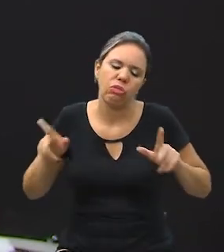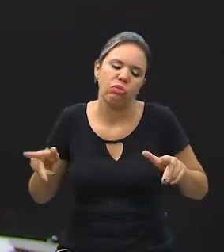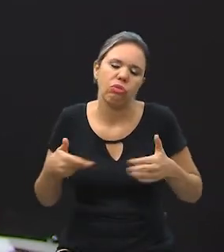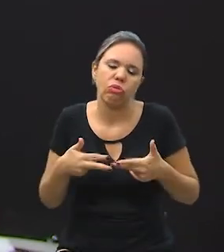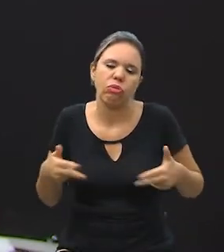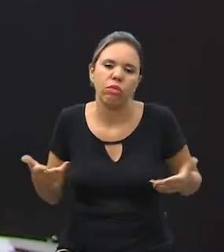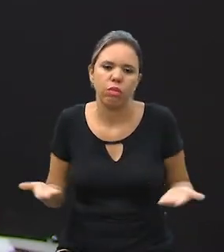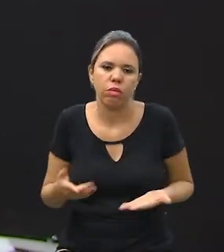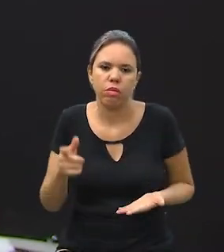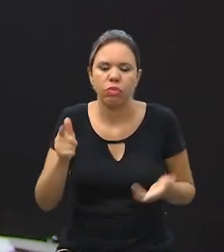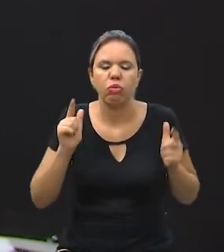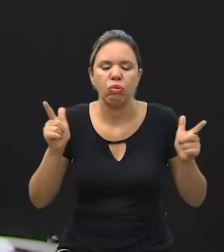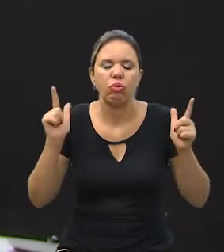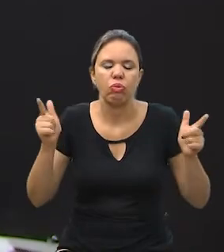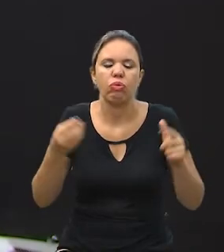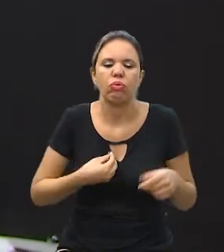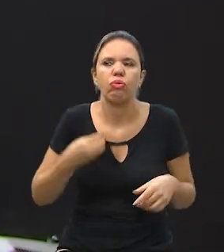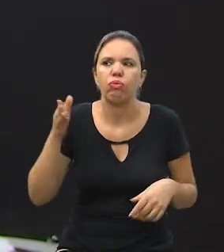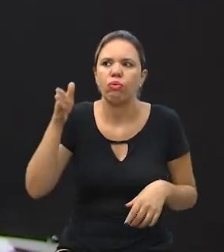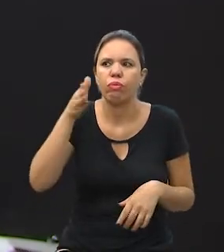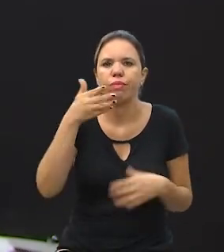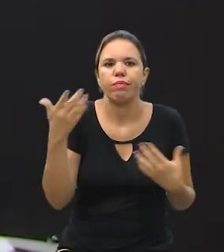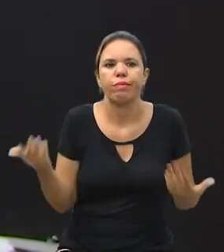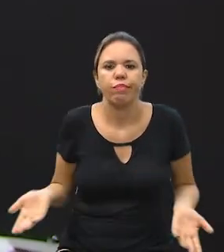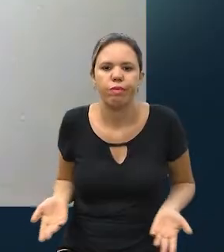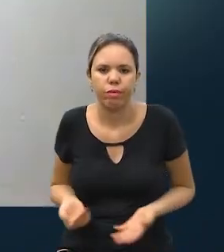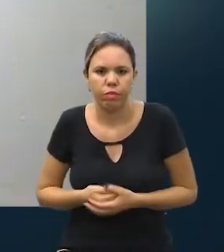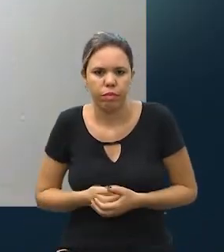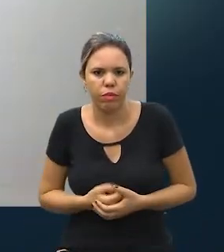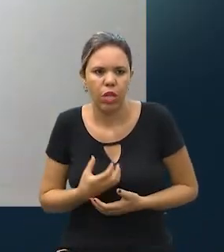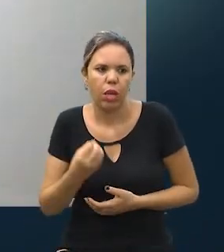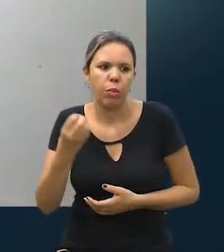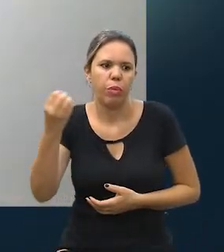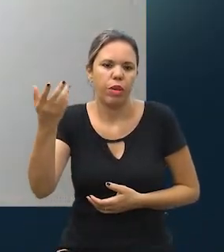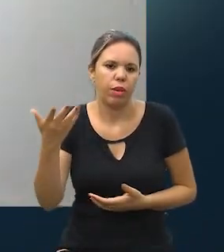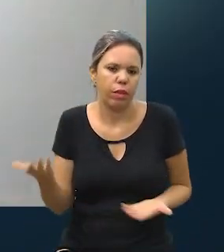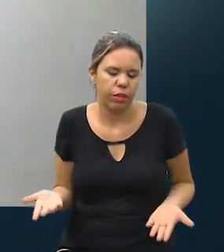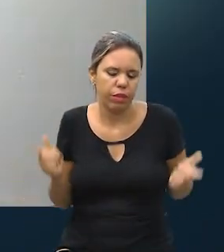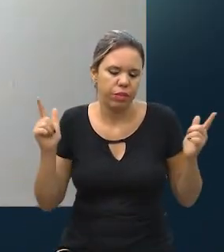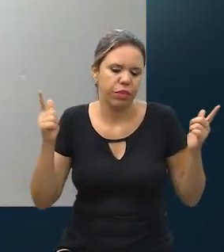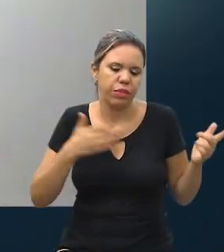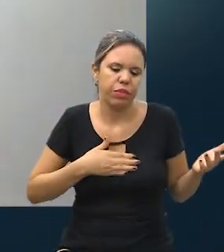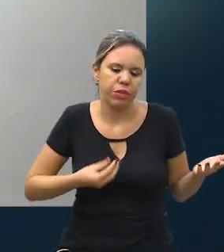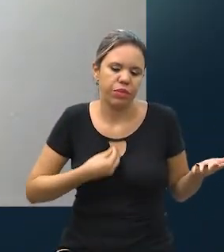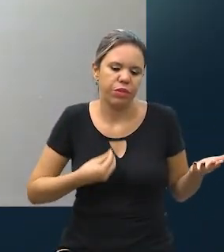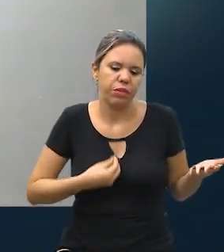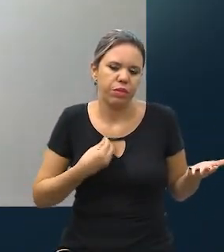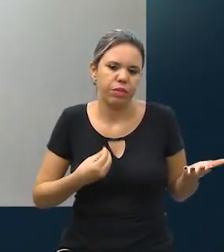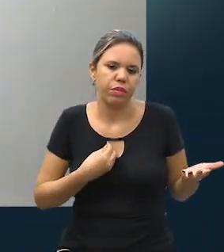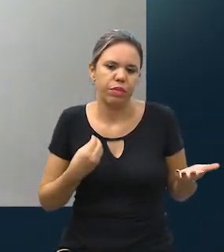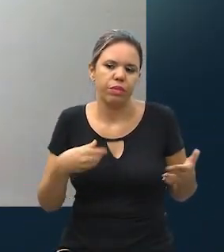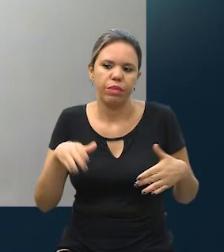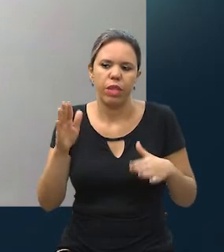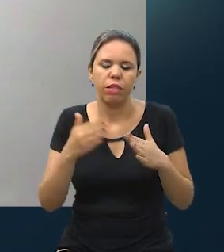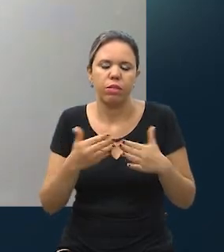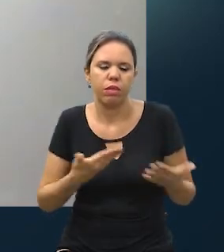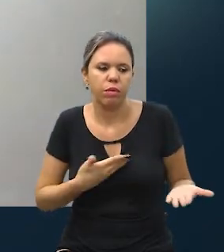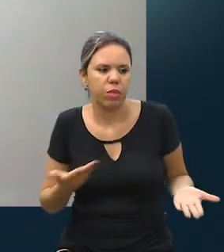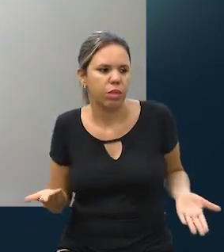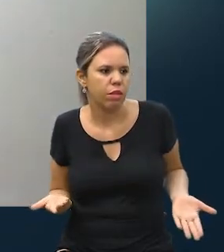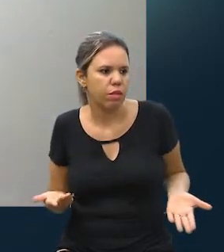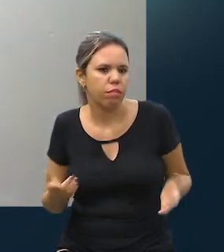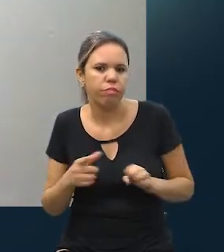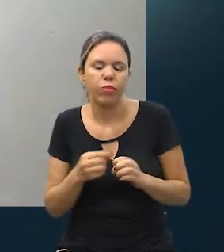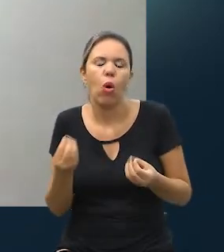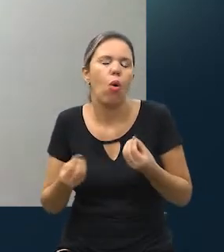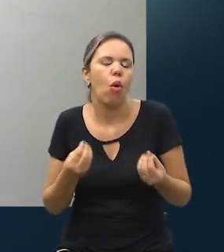diferente, agora Já que está curtindo a vida. viajar, vai curtir a vida, vai não sei o que com as suas amigas, vai